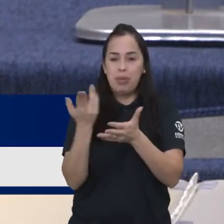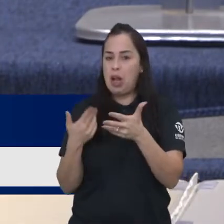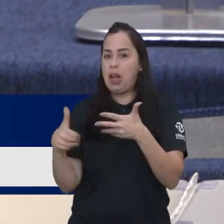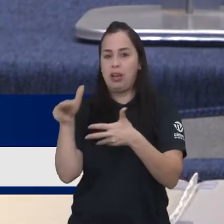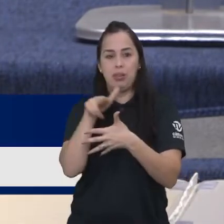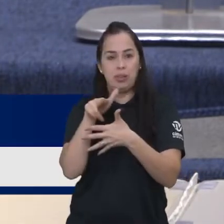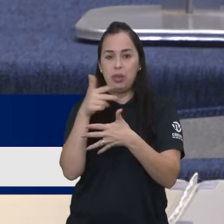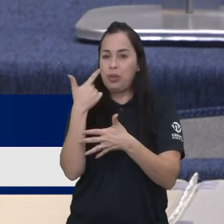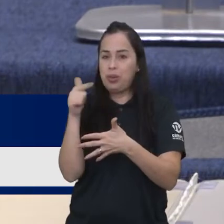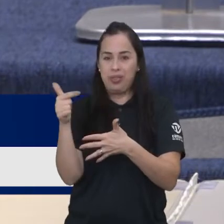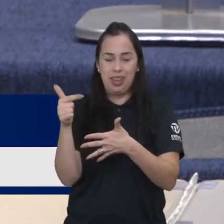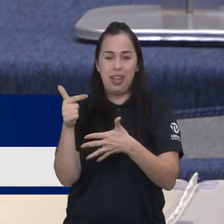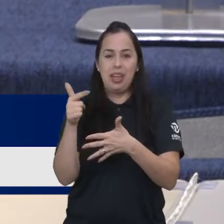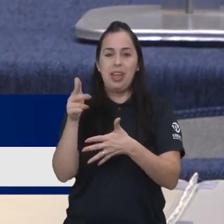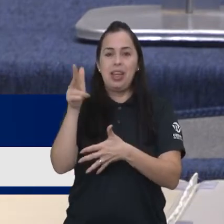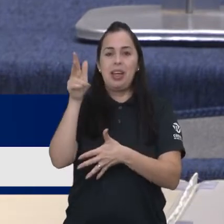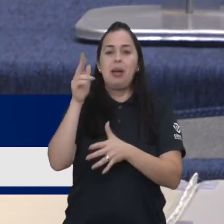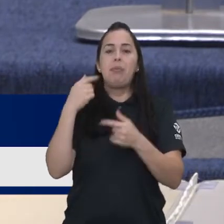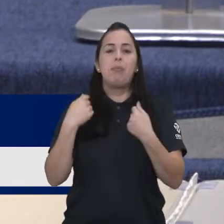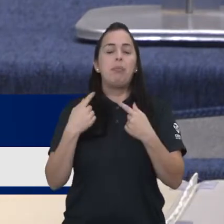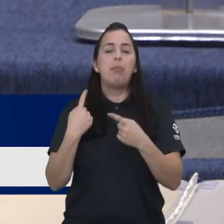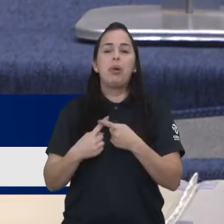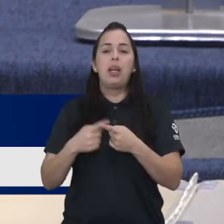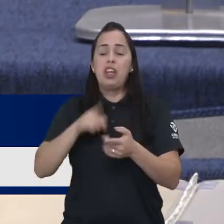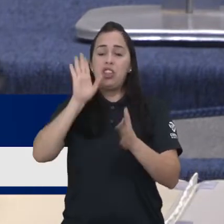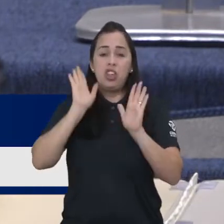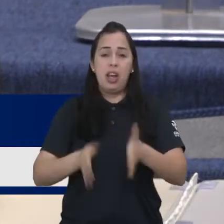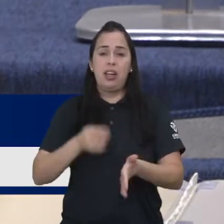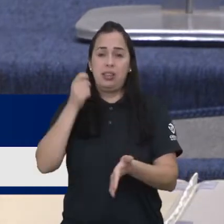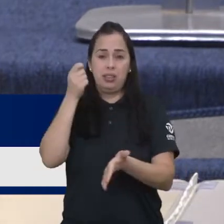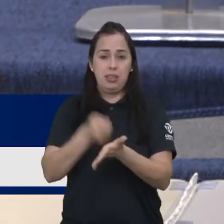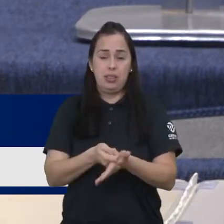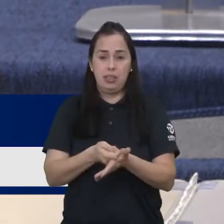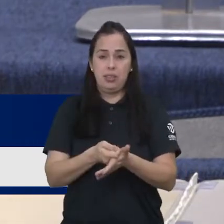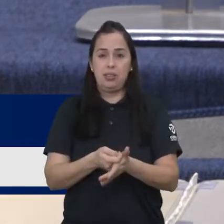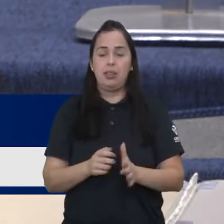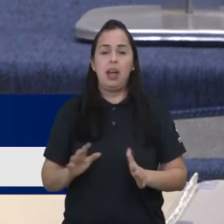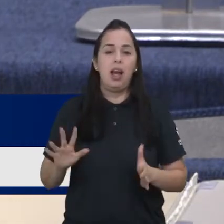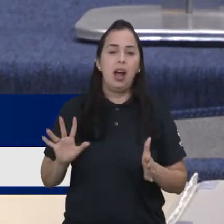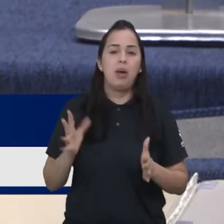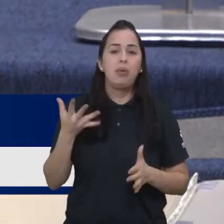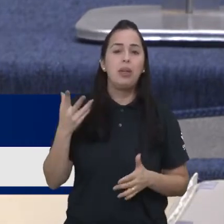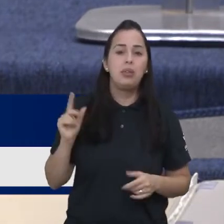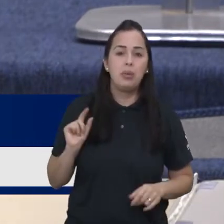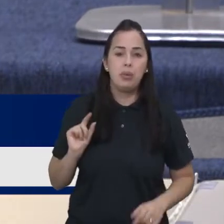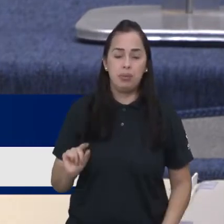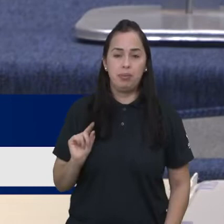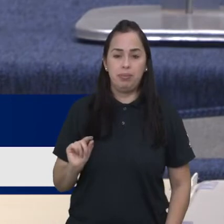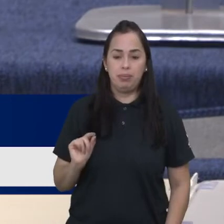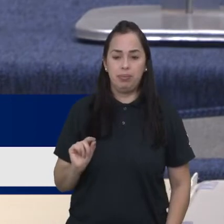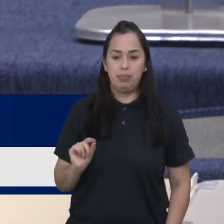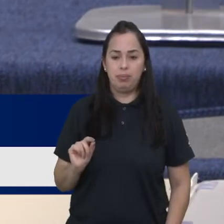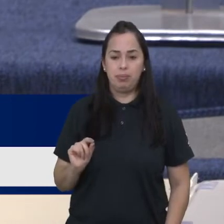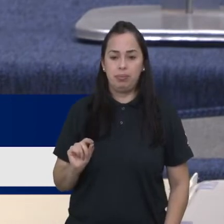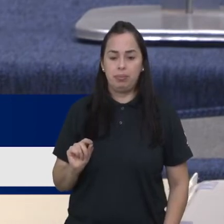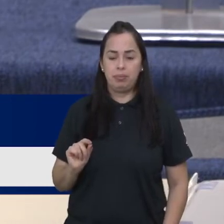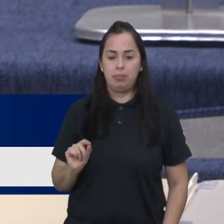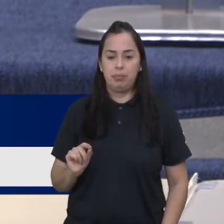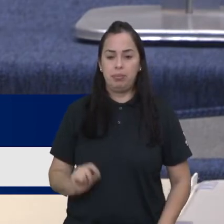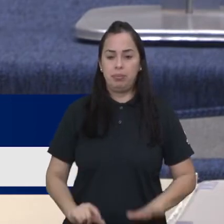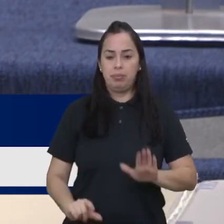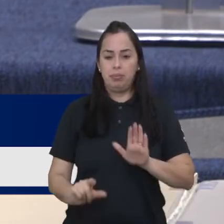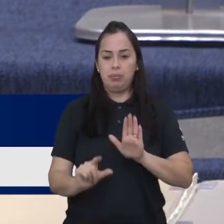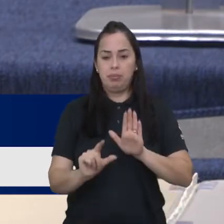tem mais recurso, em a Prefeitura já entrou com o cumprimento de sentença. E está acontecendo o seguinte fenômeno, pela DPF